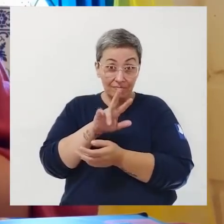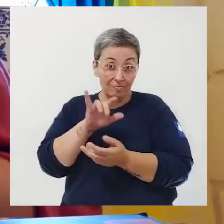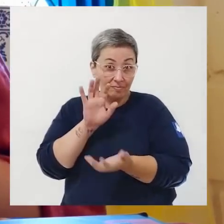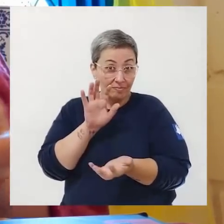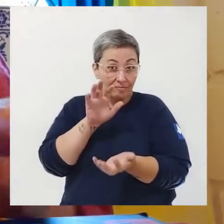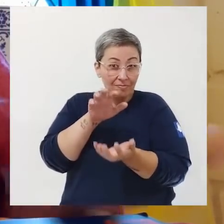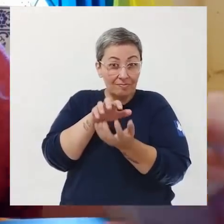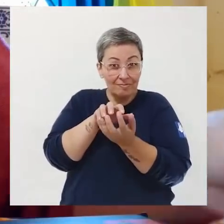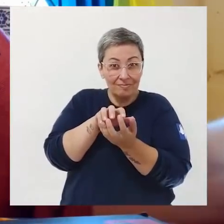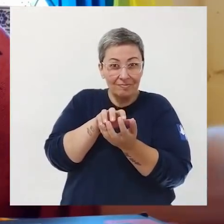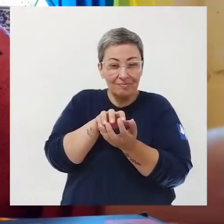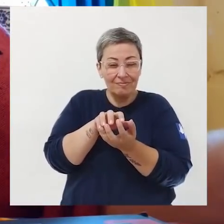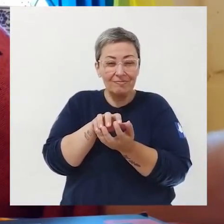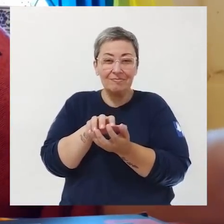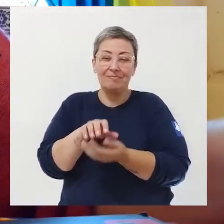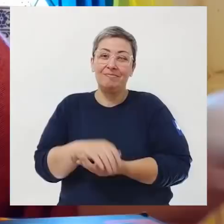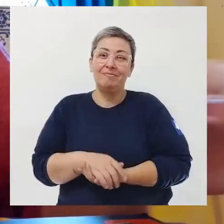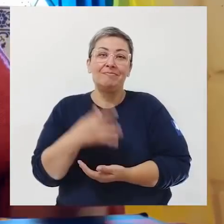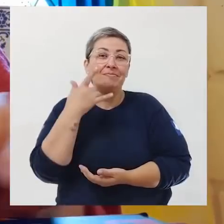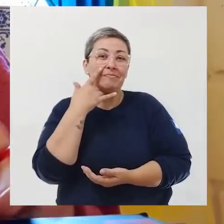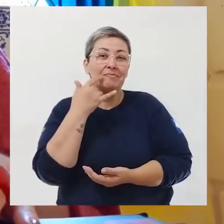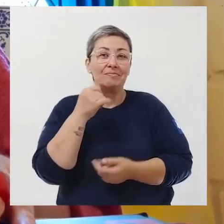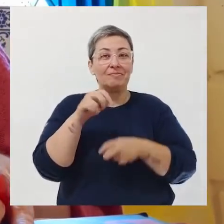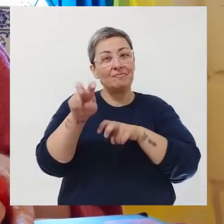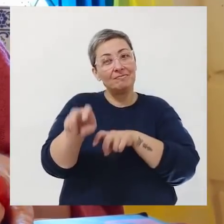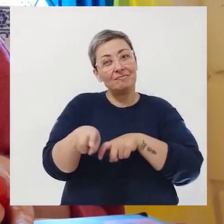que a cuca vem pegar.